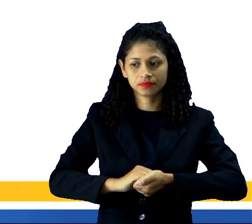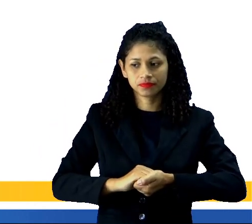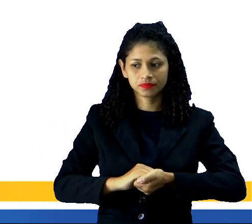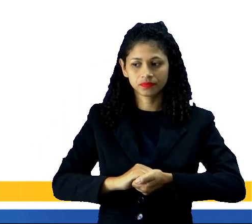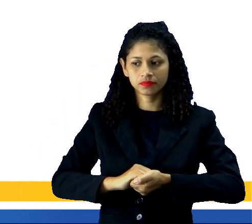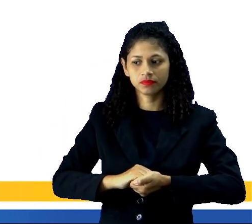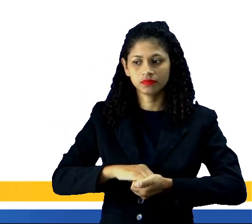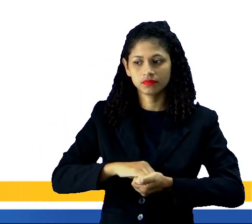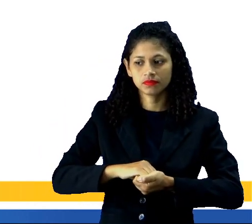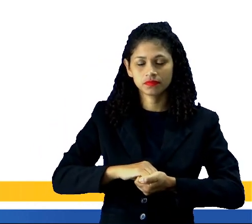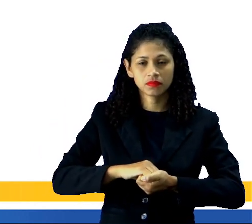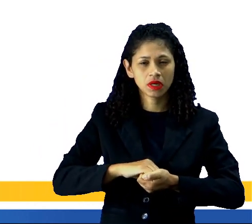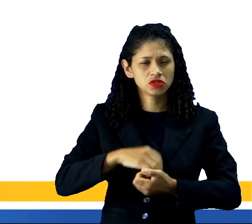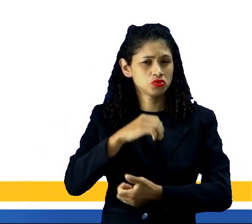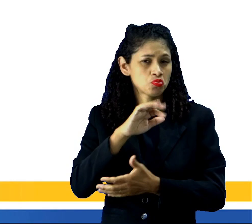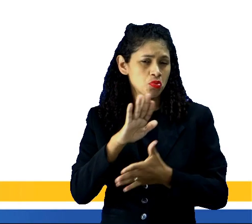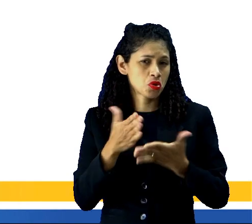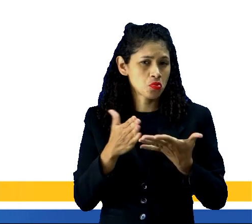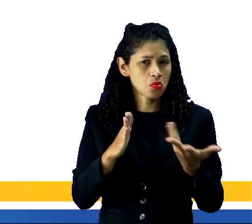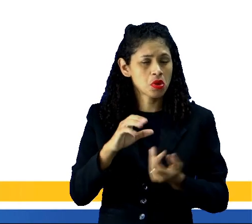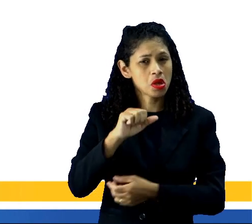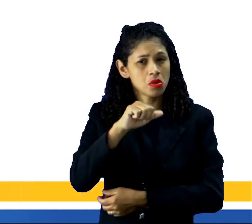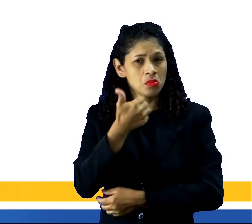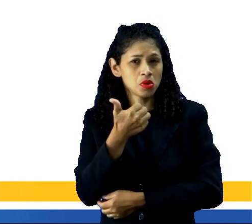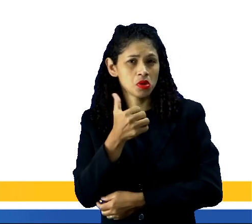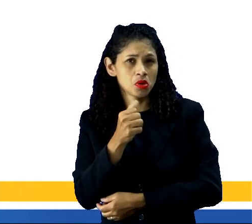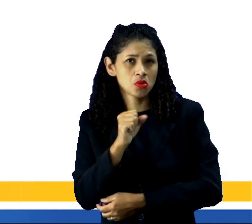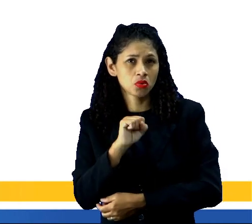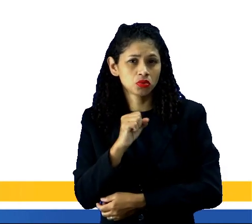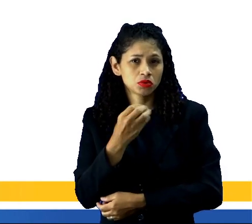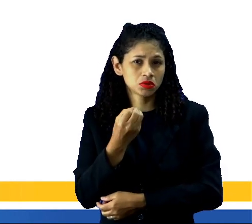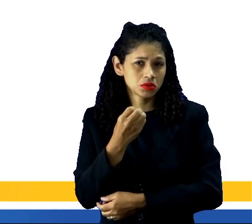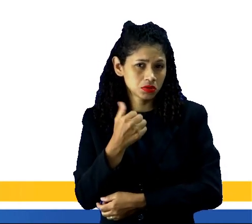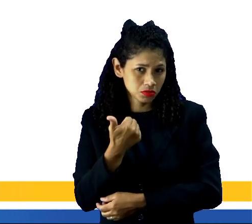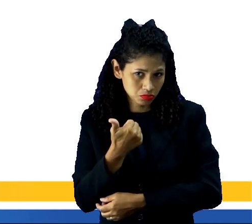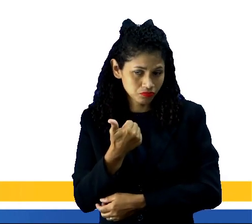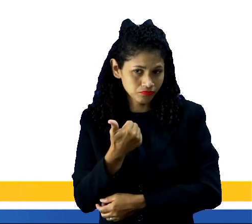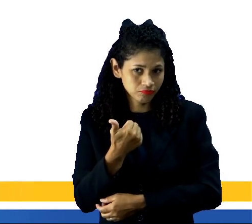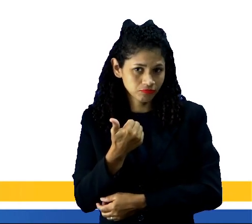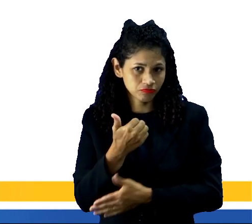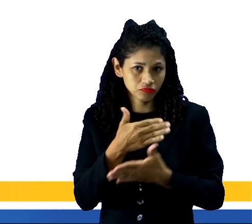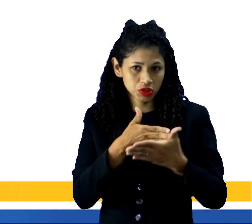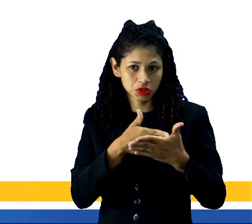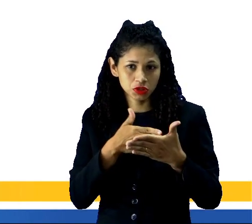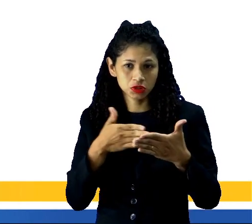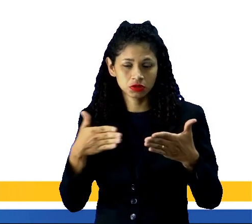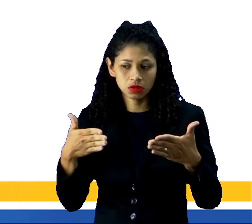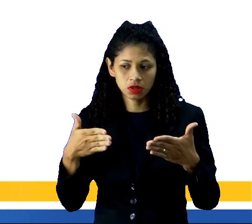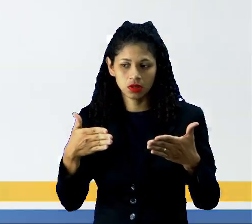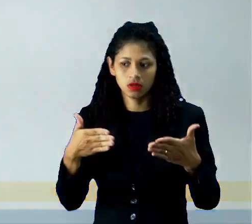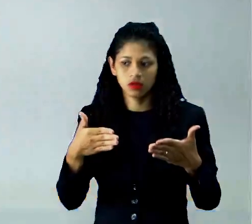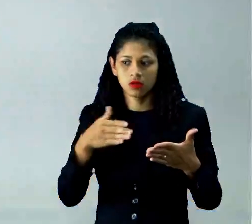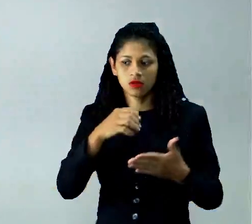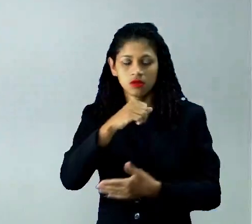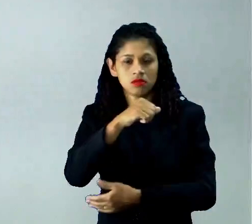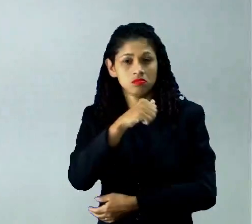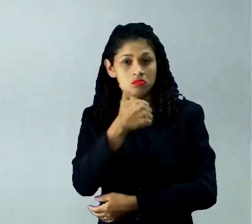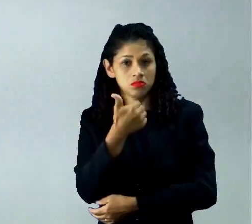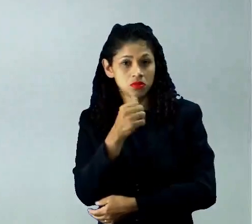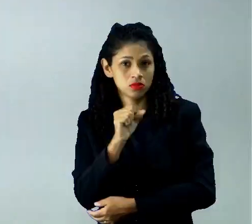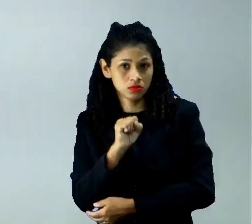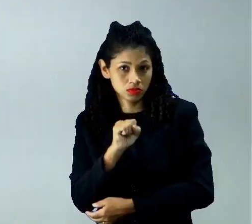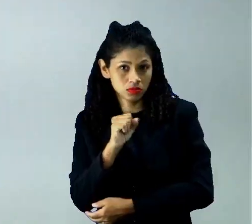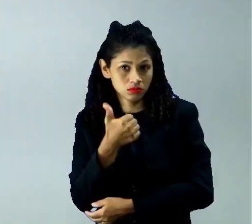uma explanação sempre crescente desse número de escravos entrando. É